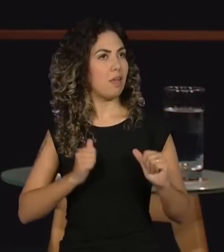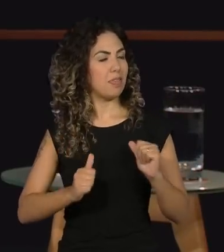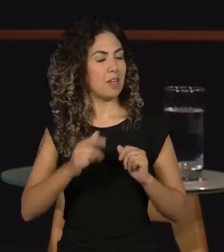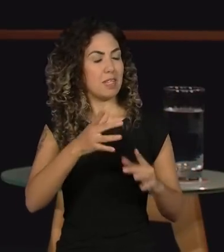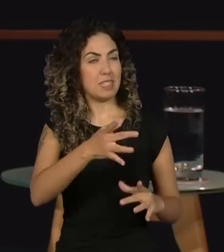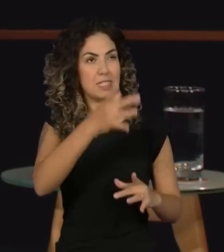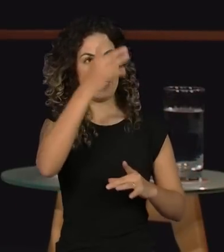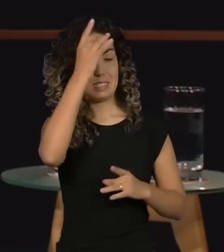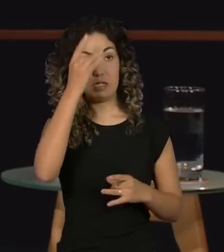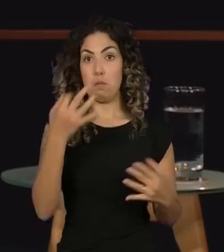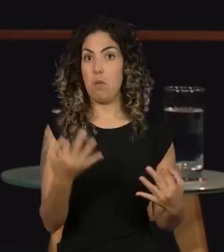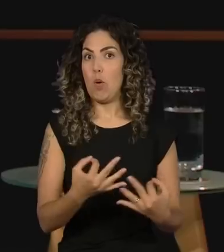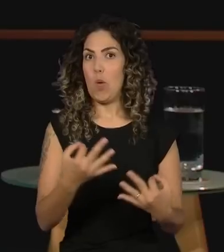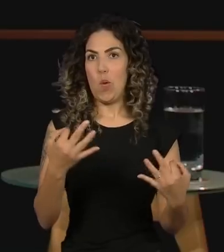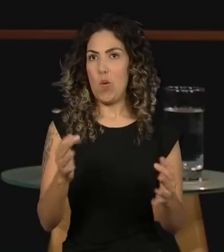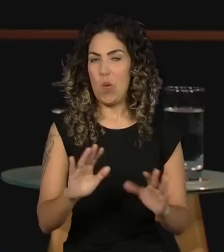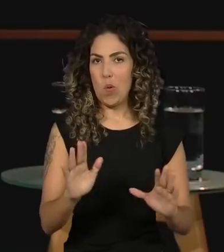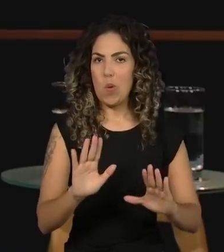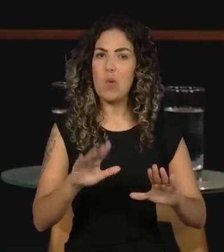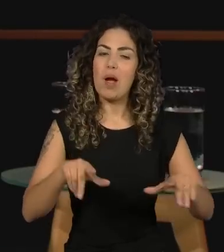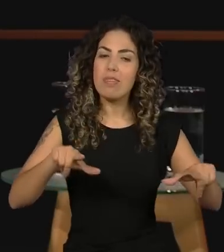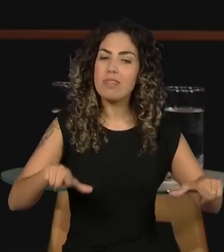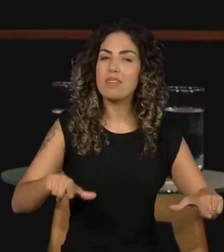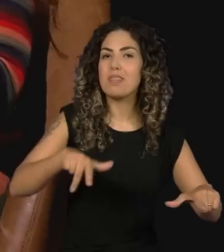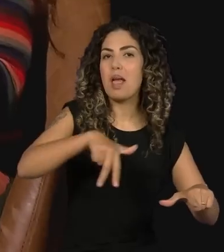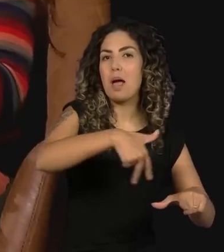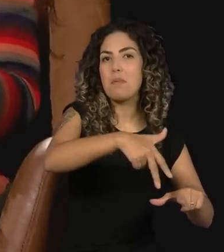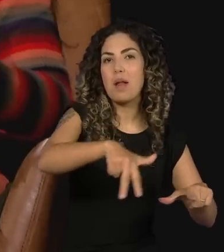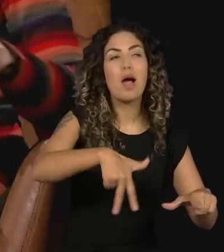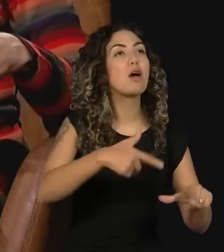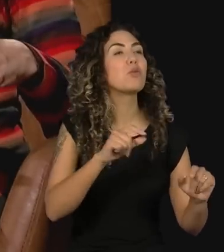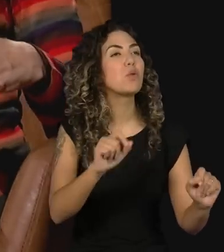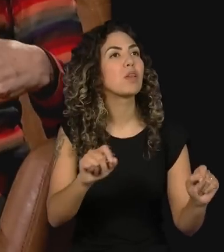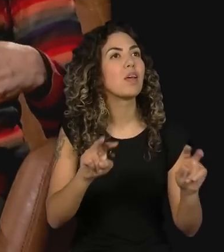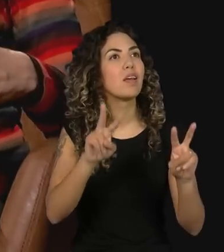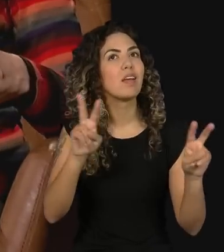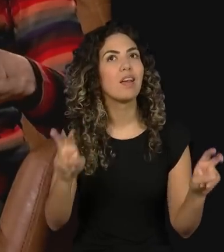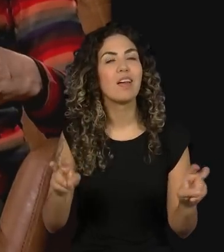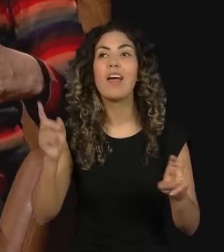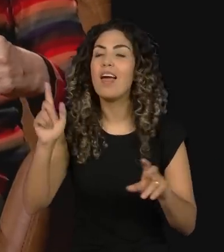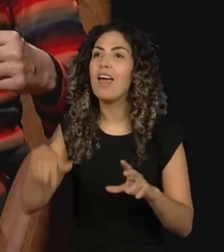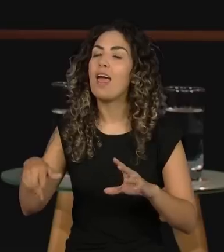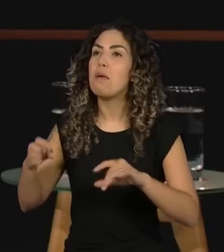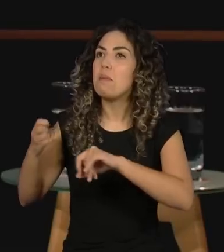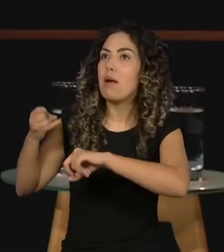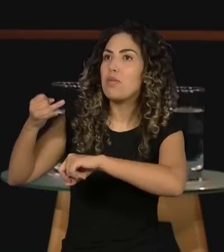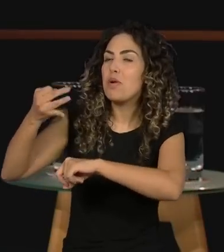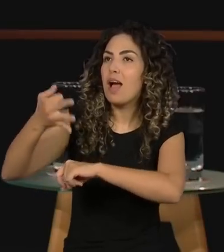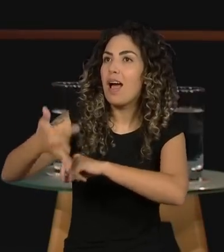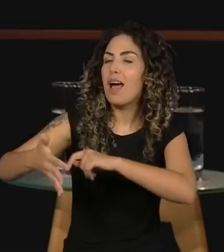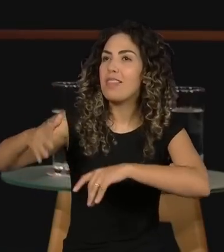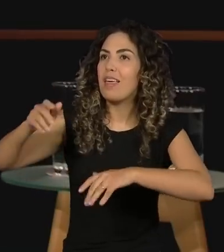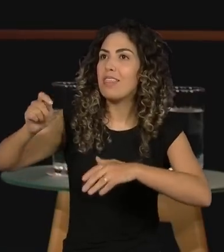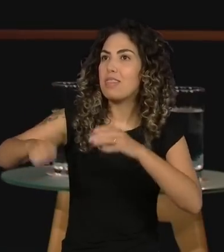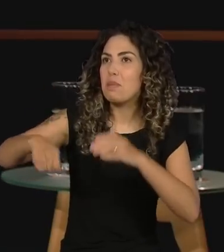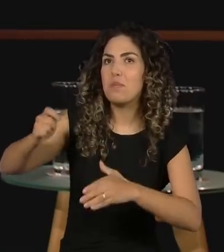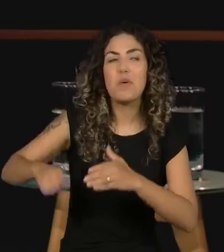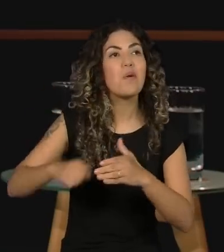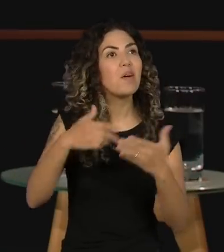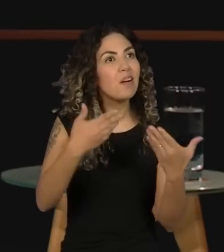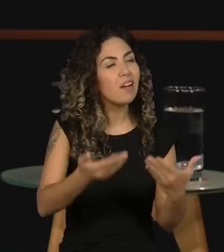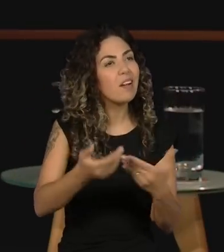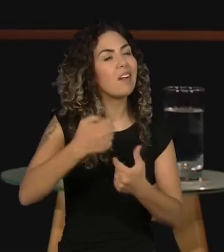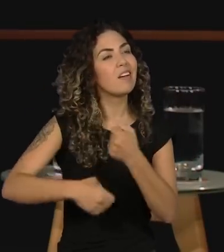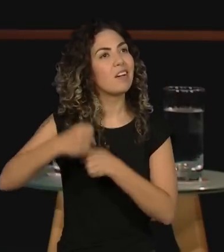amadora, lá no tablado, foi com... Tambores na Noite, Tambores de na Bertolt Noite, Brecht. do Bertolt Brecht,